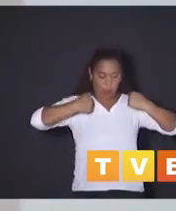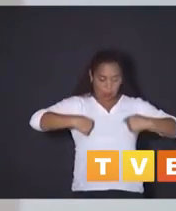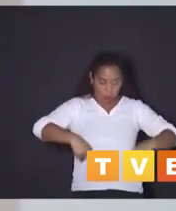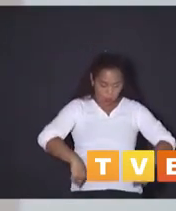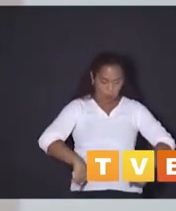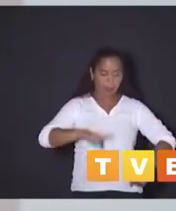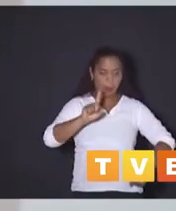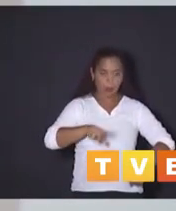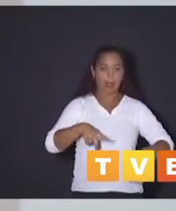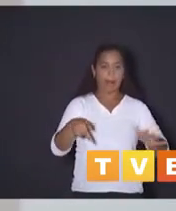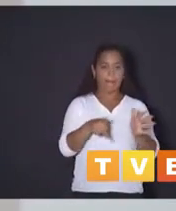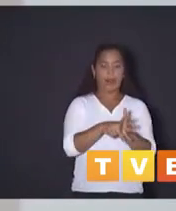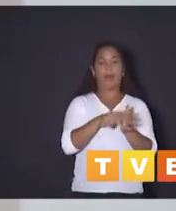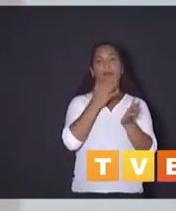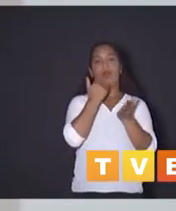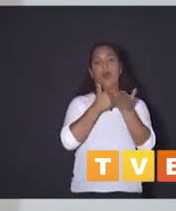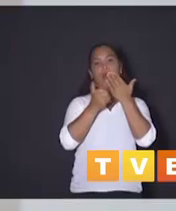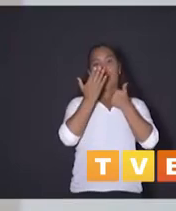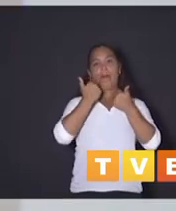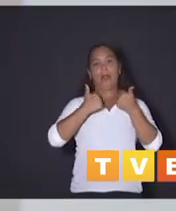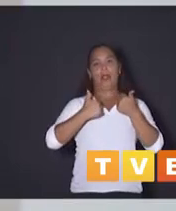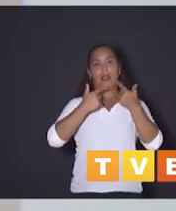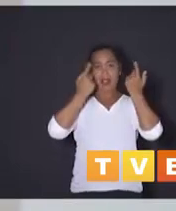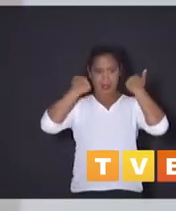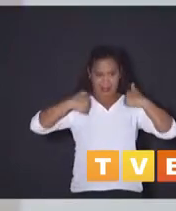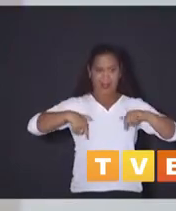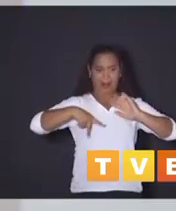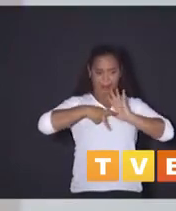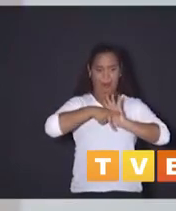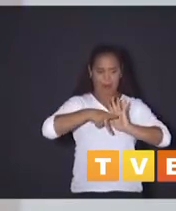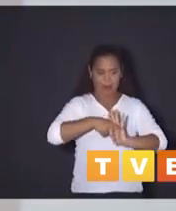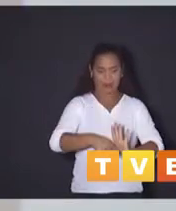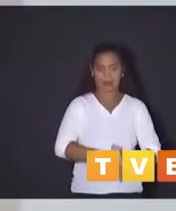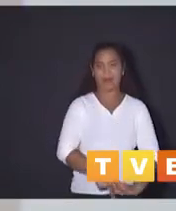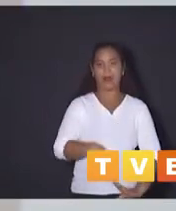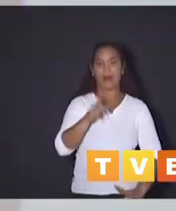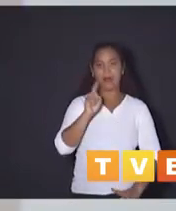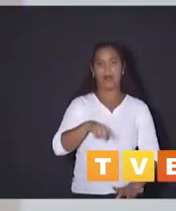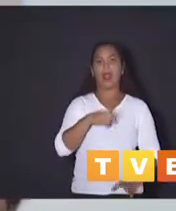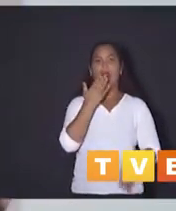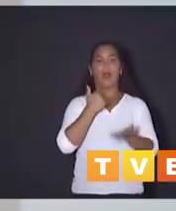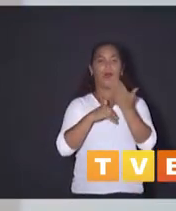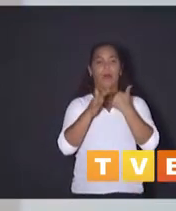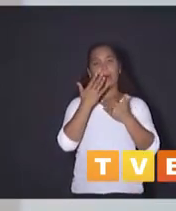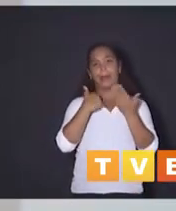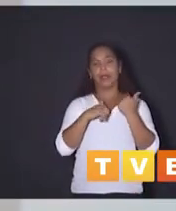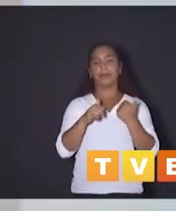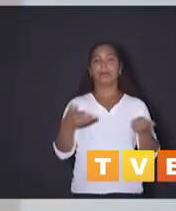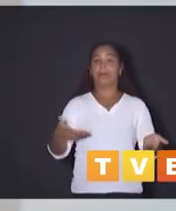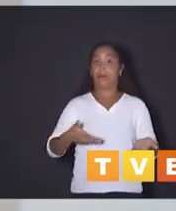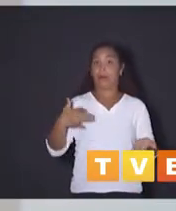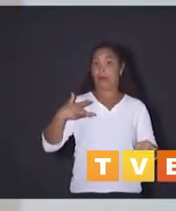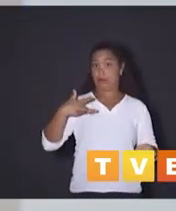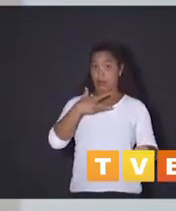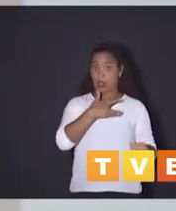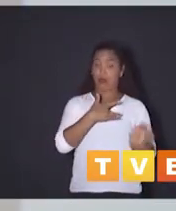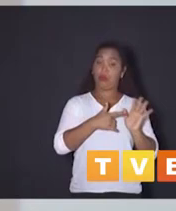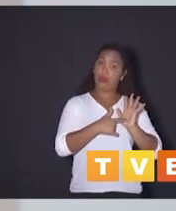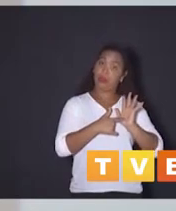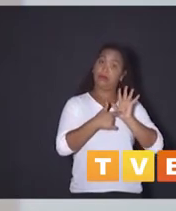são essencialmente nós somos aquilo que comemos então a nossa forma no estado da nossa saúde